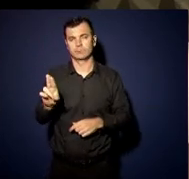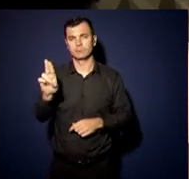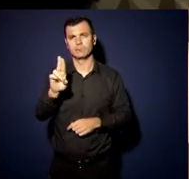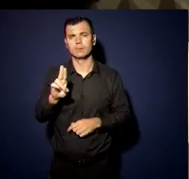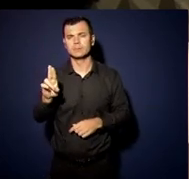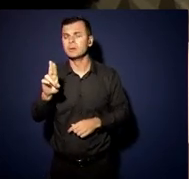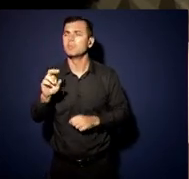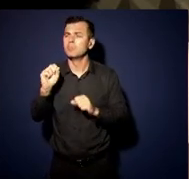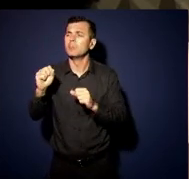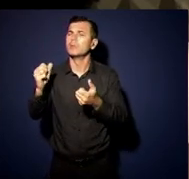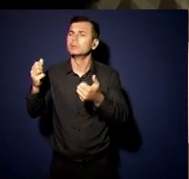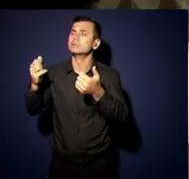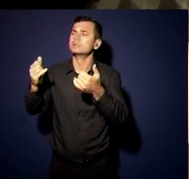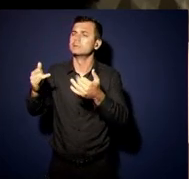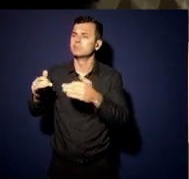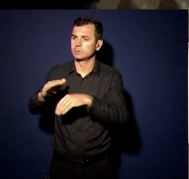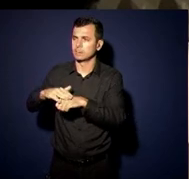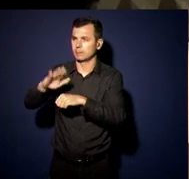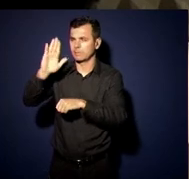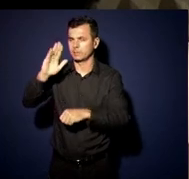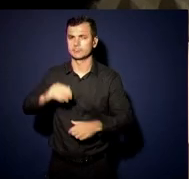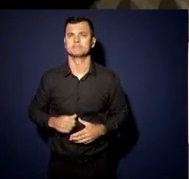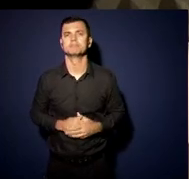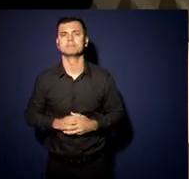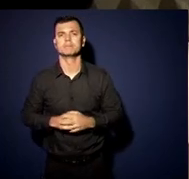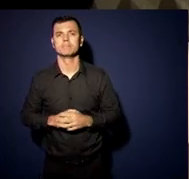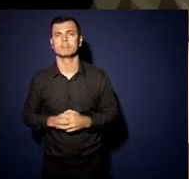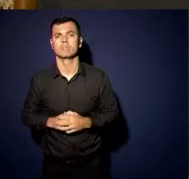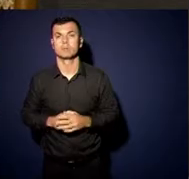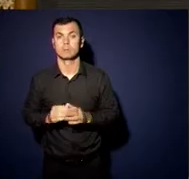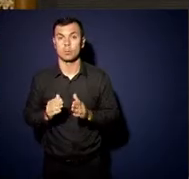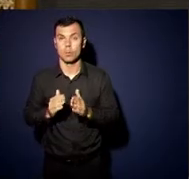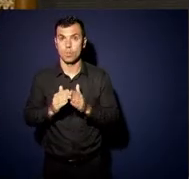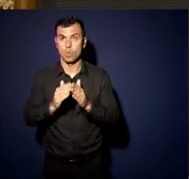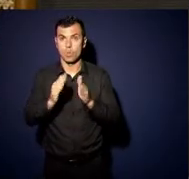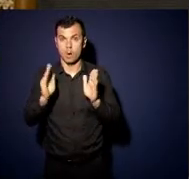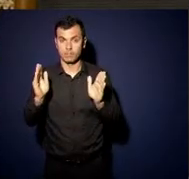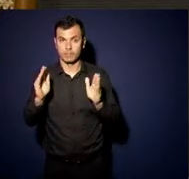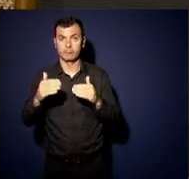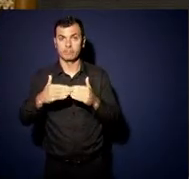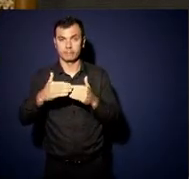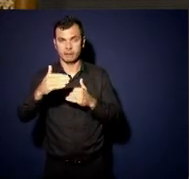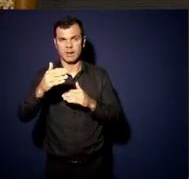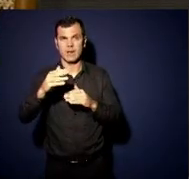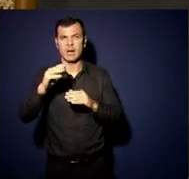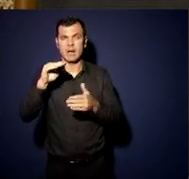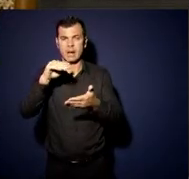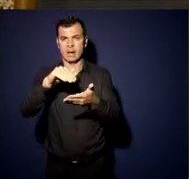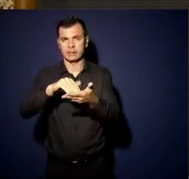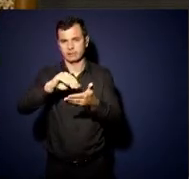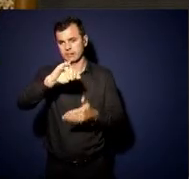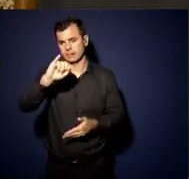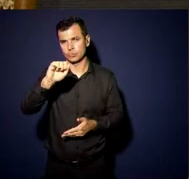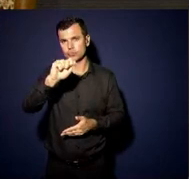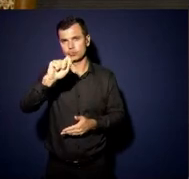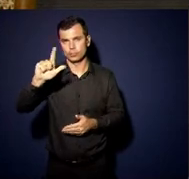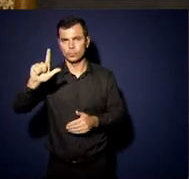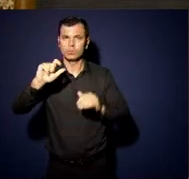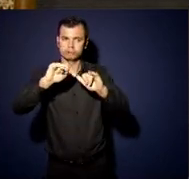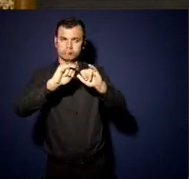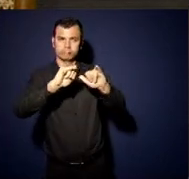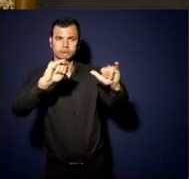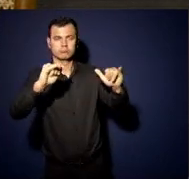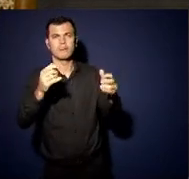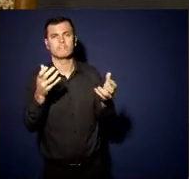desse grande projeto Open Capitão marketing até a gente espera anunciar até o meio do ano ele na verdade é uma